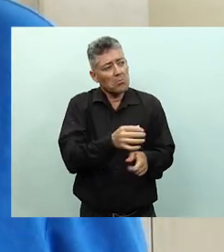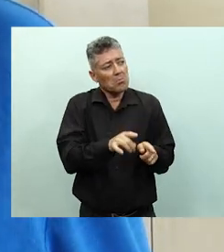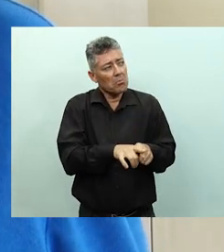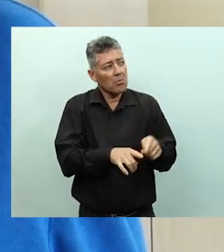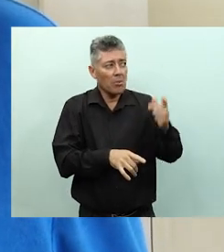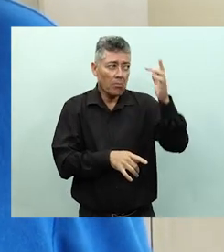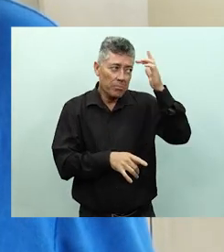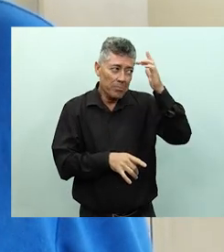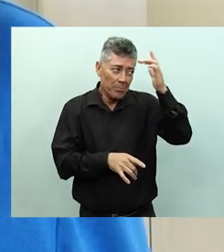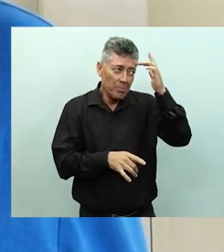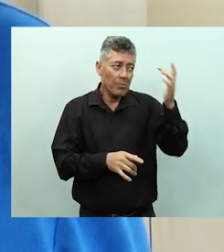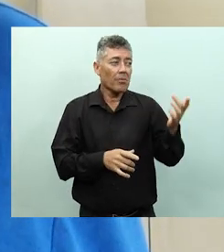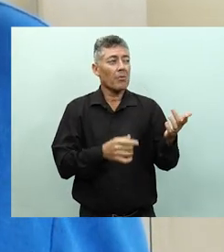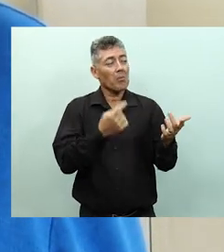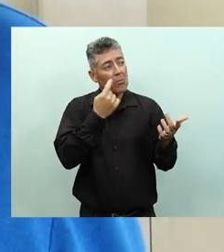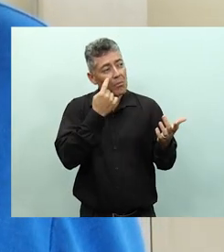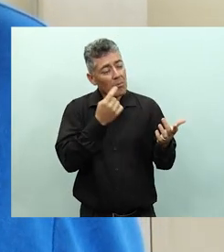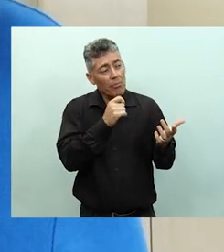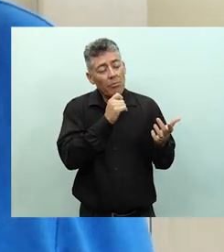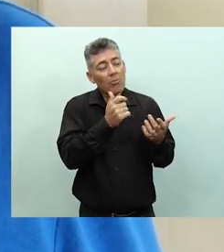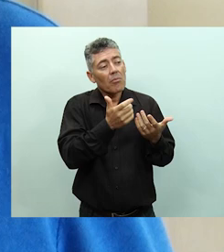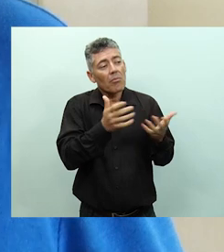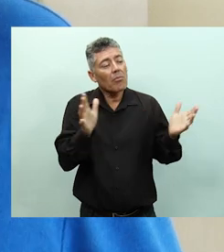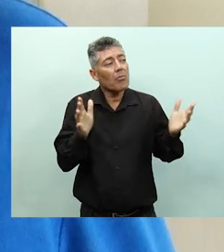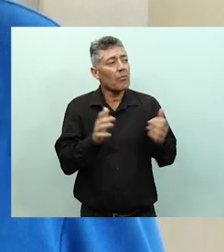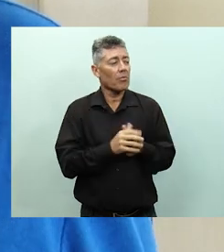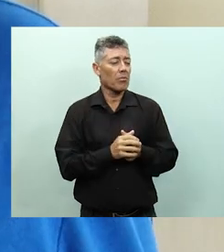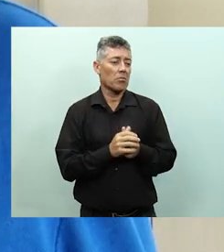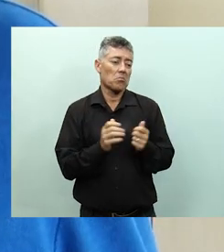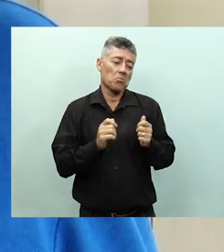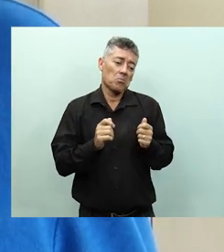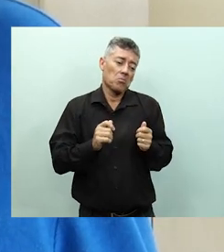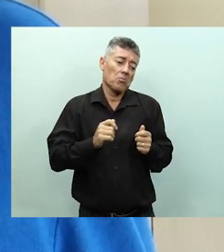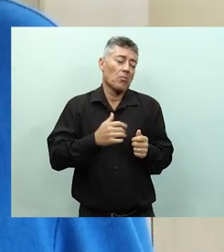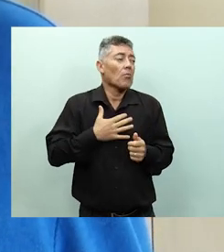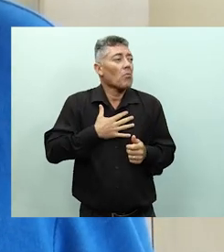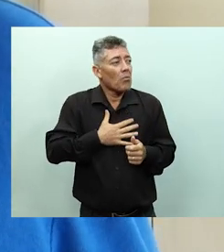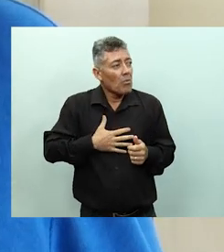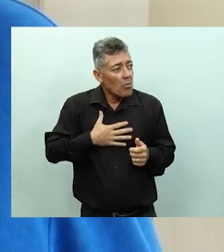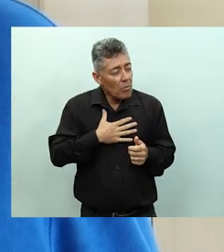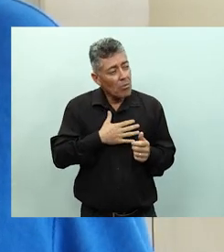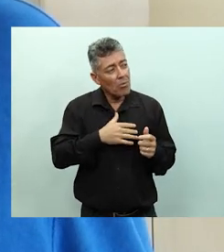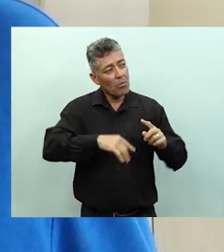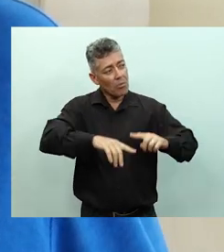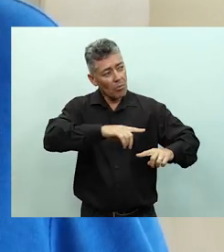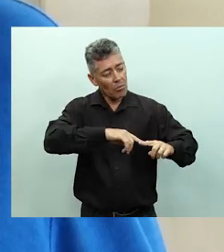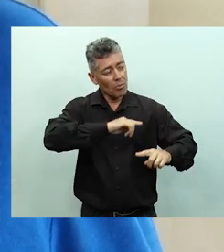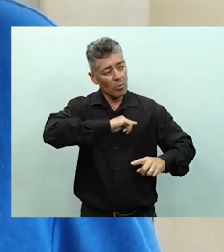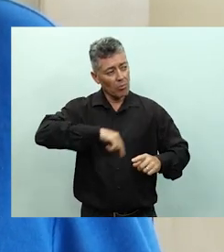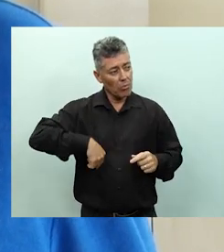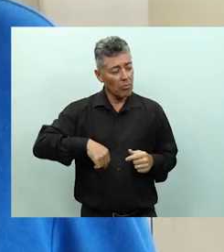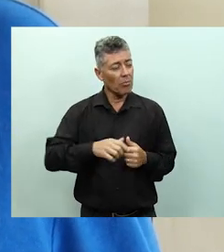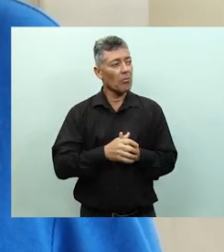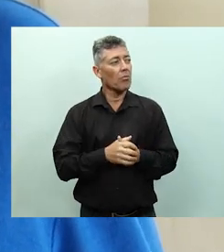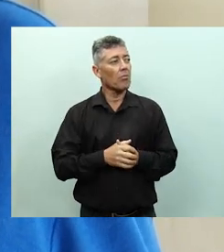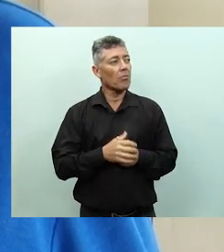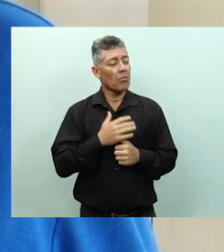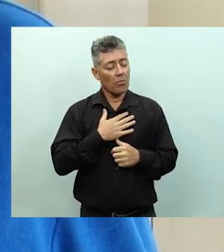opinião dela, mas ela tinha a capacidade de ouvir, inclusive o que ela não queria. Ela gostava muito, quando eu fui líder do